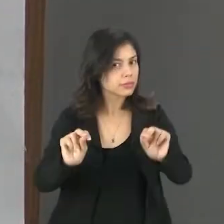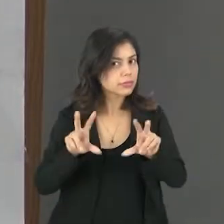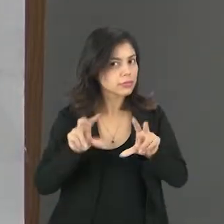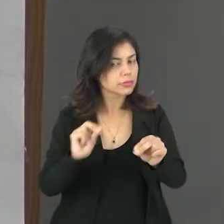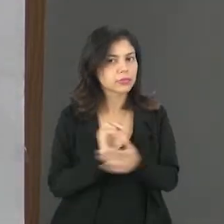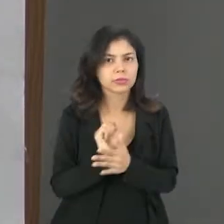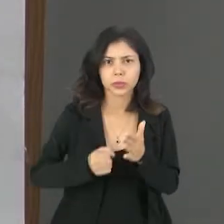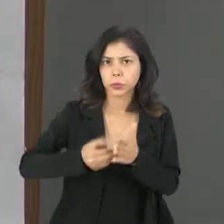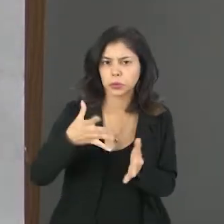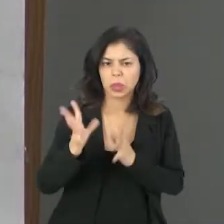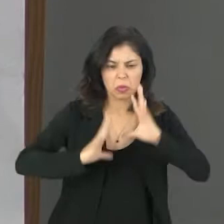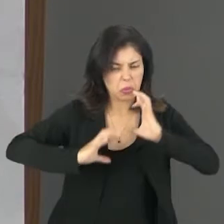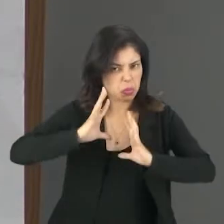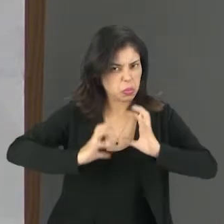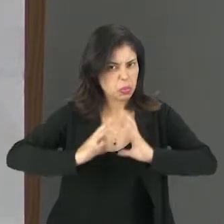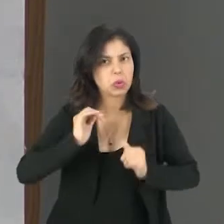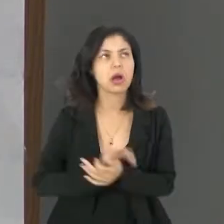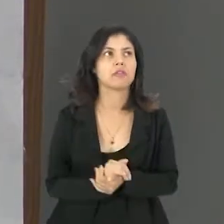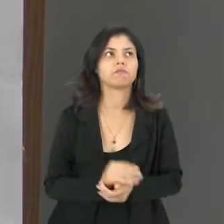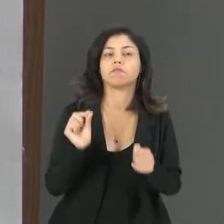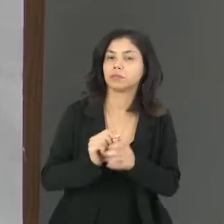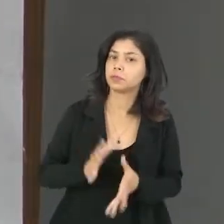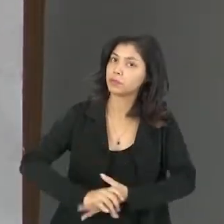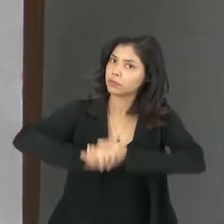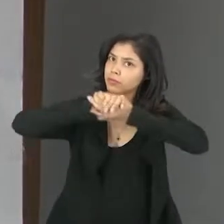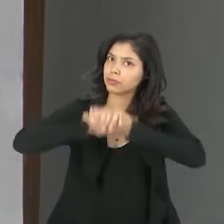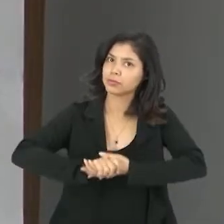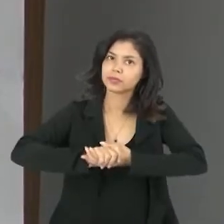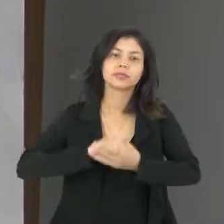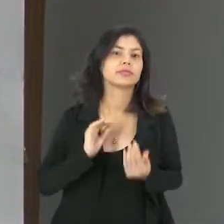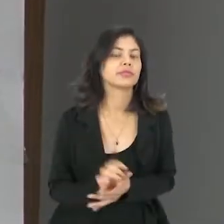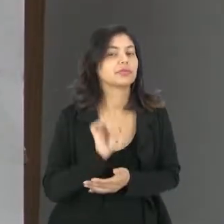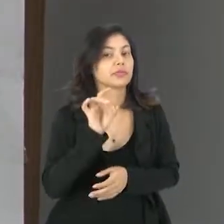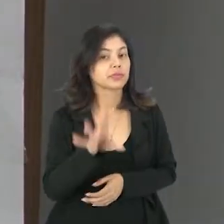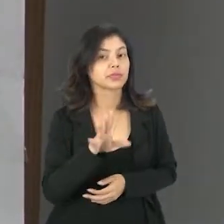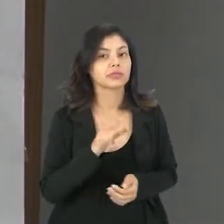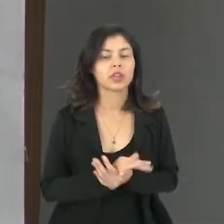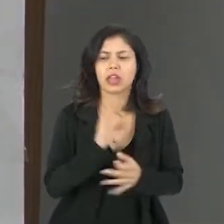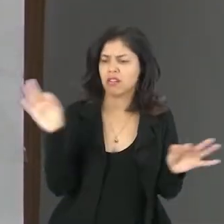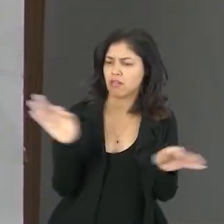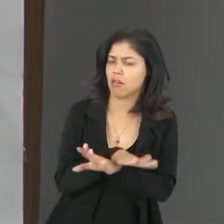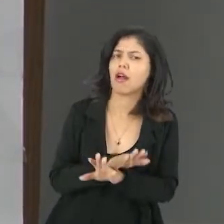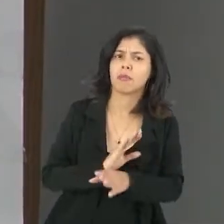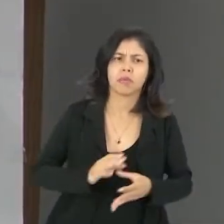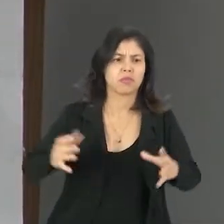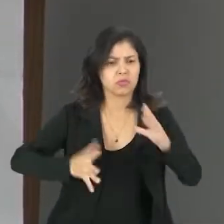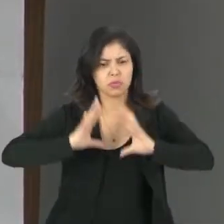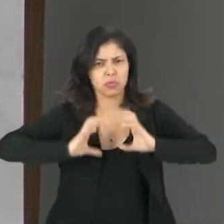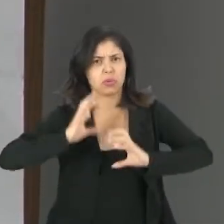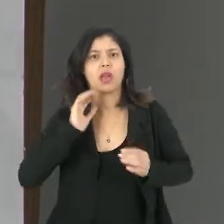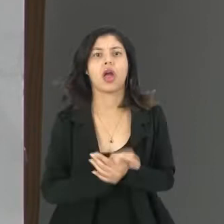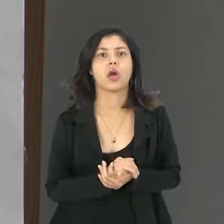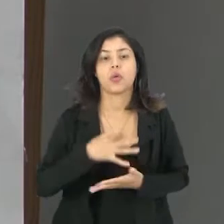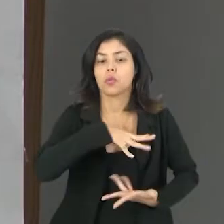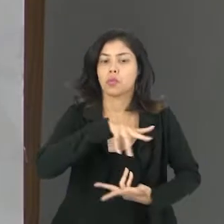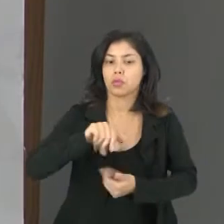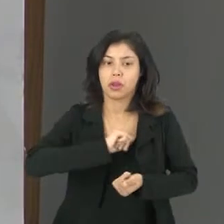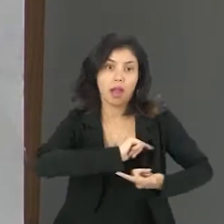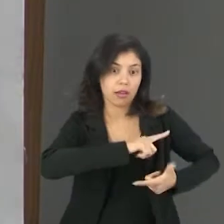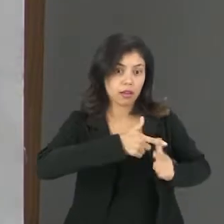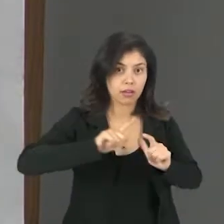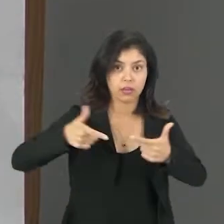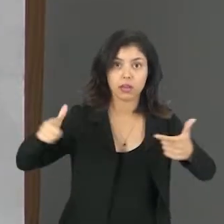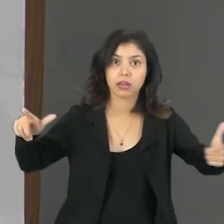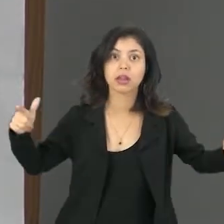Depois de muita briga resolveram fazer as pazes basta de guerra disse a coruja o mundo é